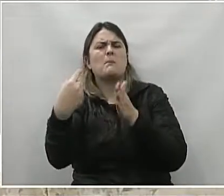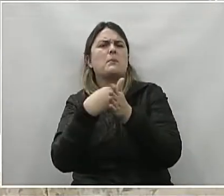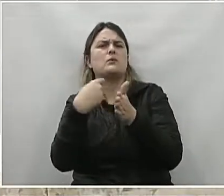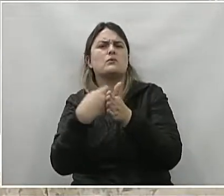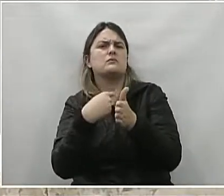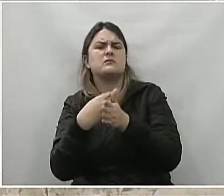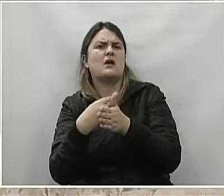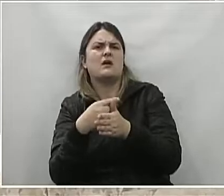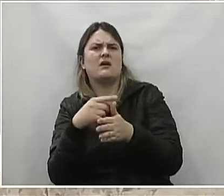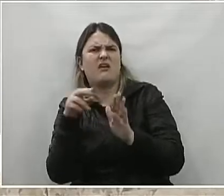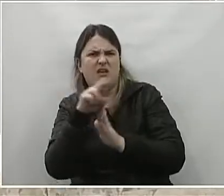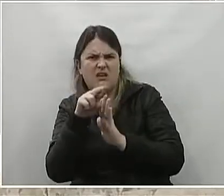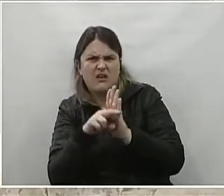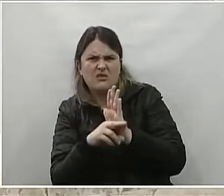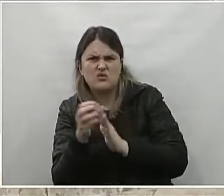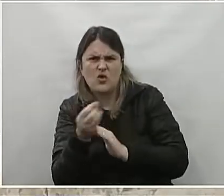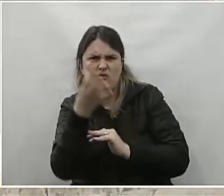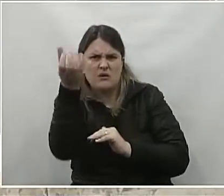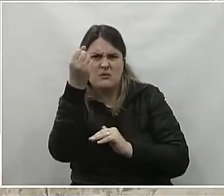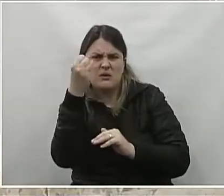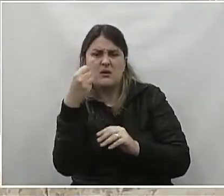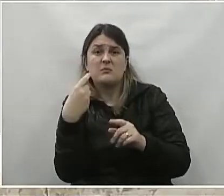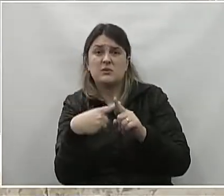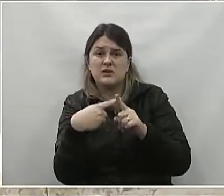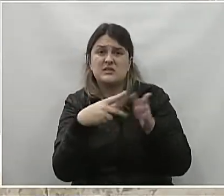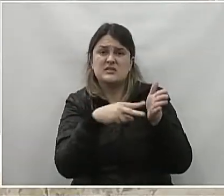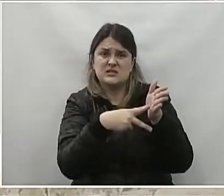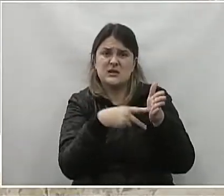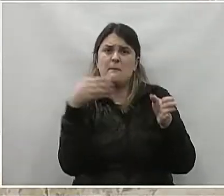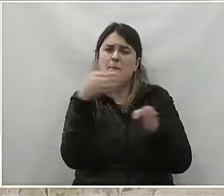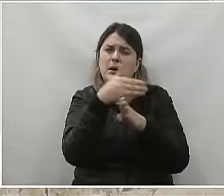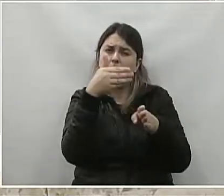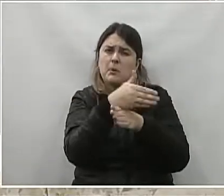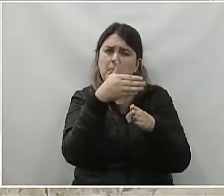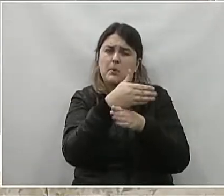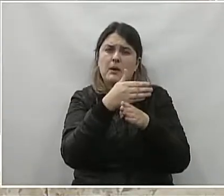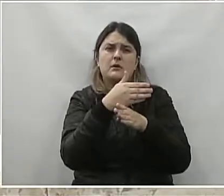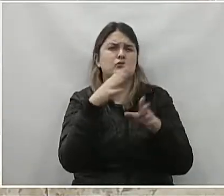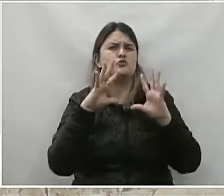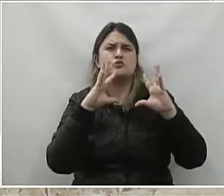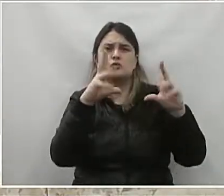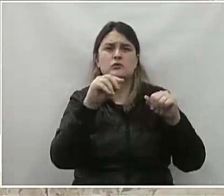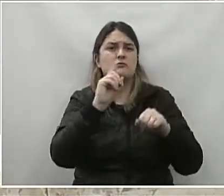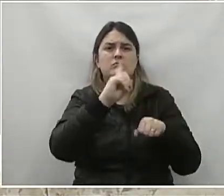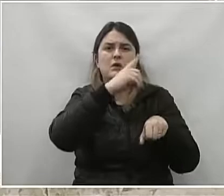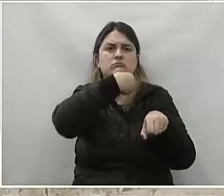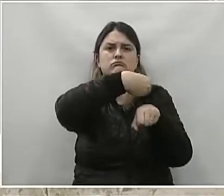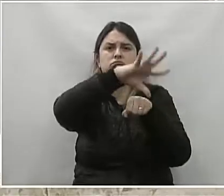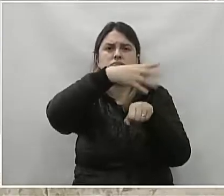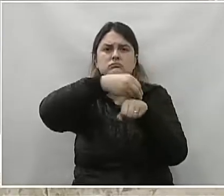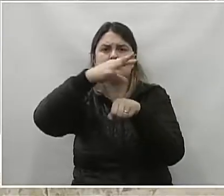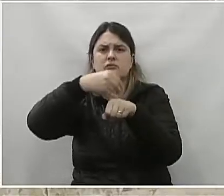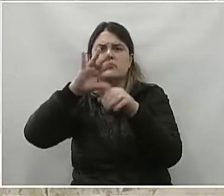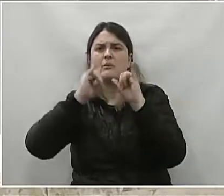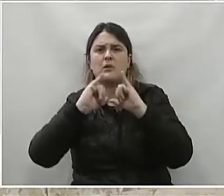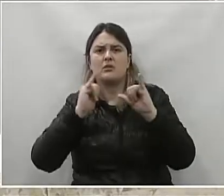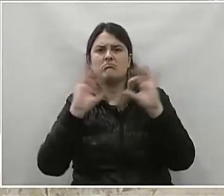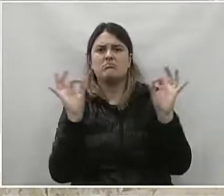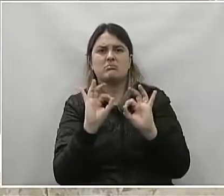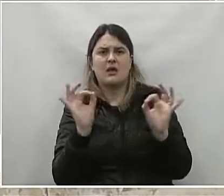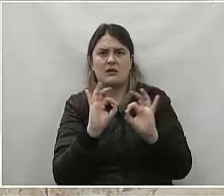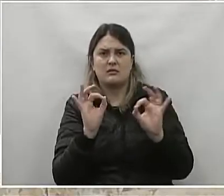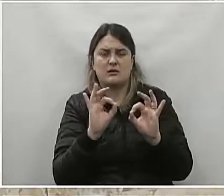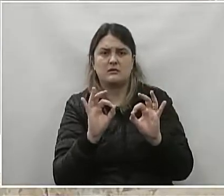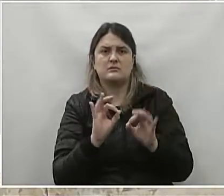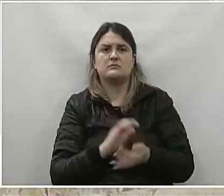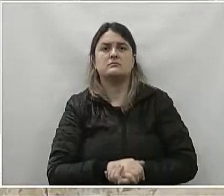gente sobre a reforma da Previdência, sendo que os sindicatos participaram de todas as reuniões sobre a reforma e não passaram nada aos servidores a